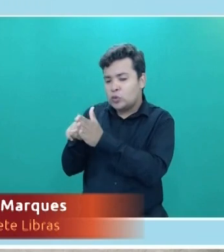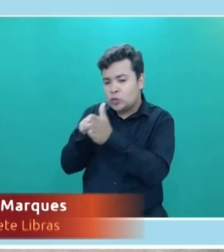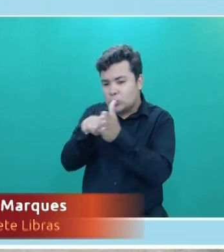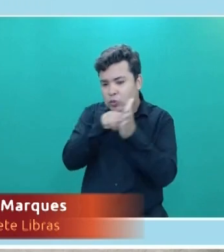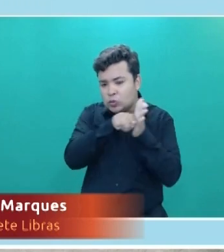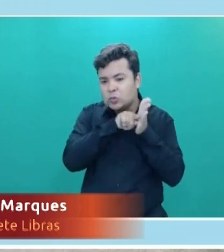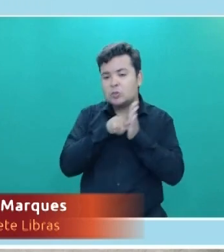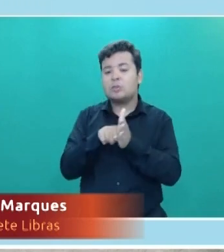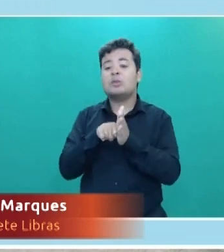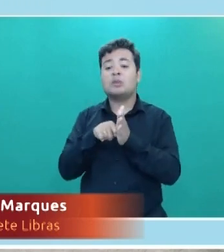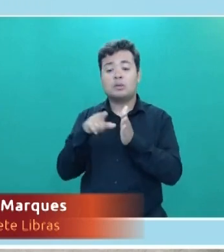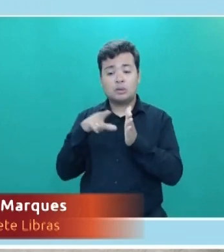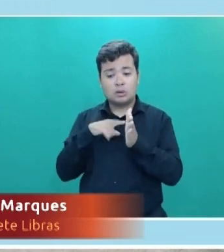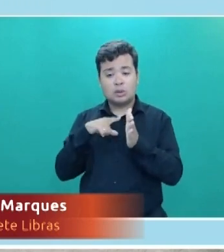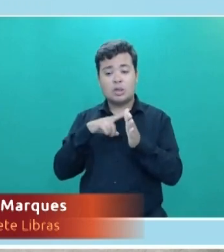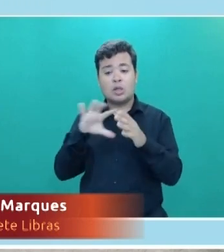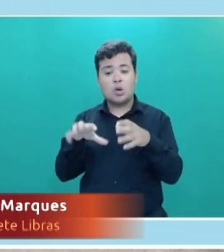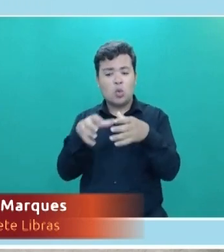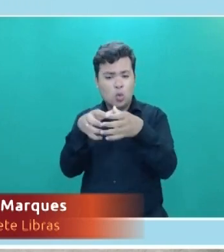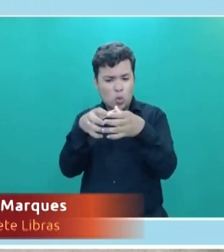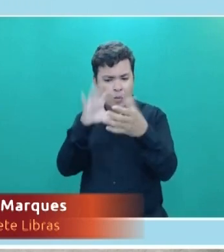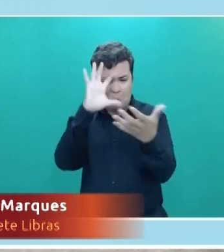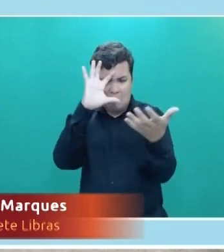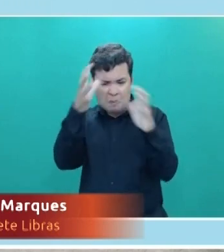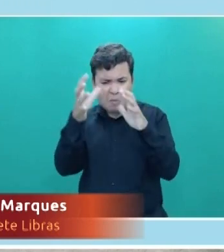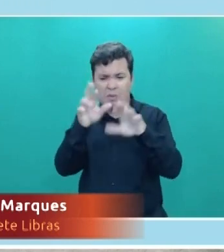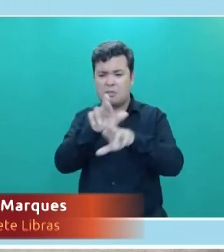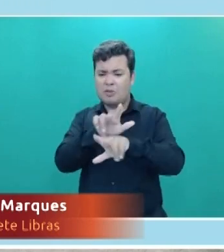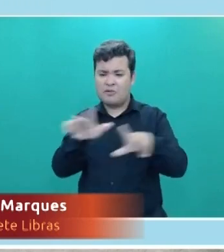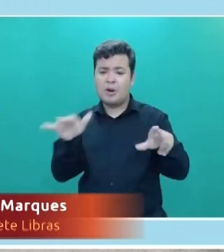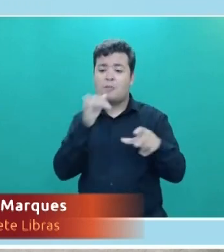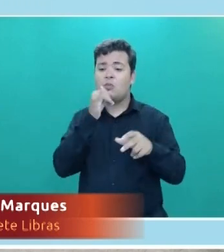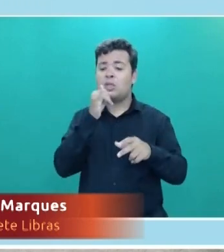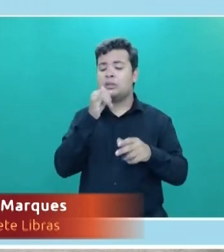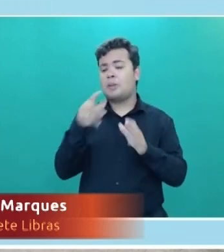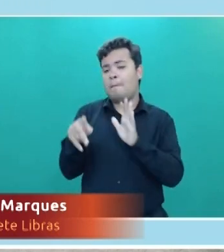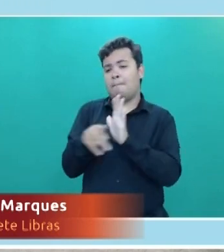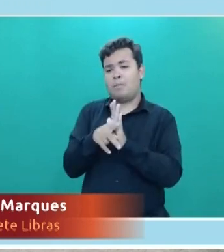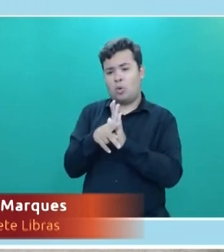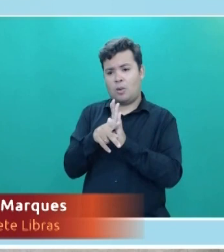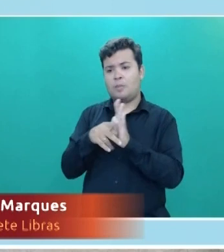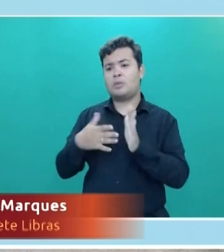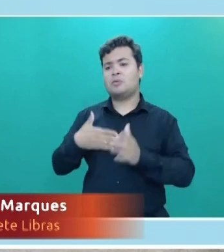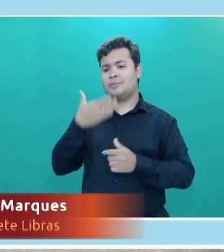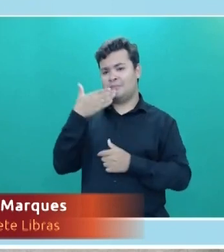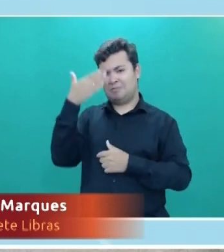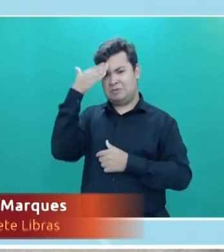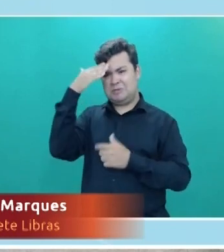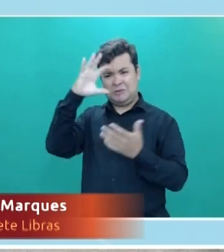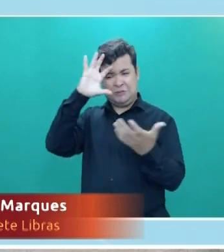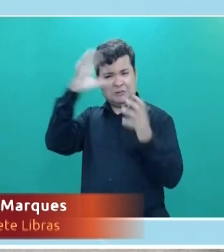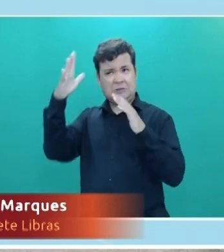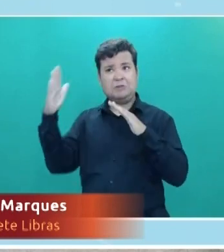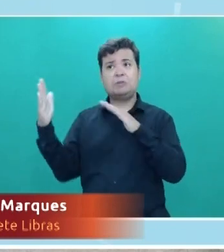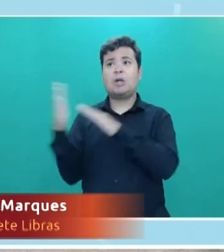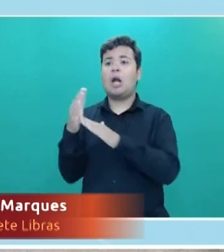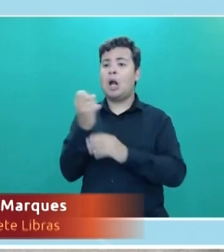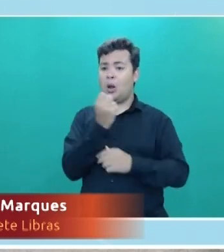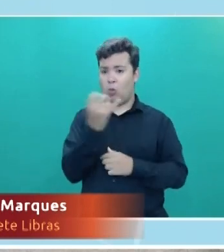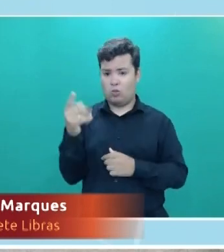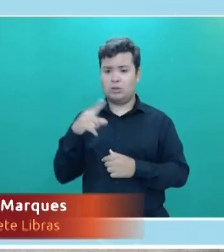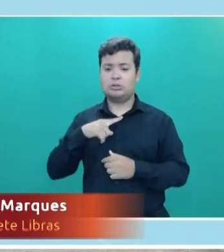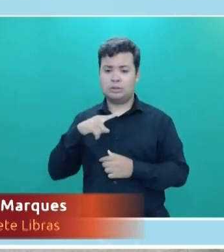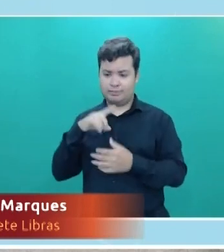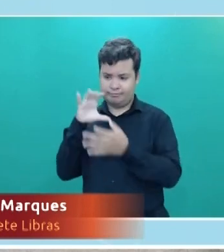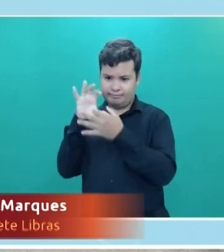outros espectros extremistas, como extremistas islâmicos, e tudo realmente é muito perceptível, que é